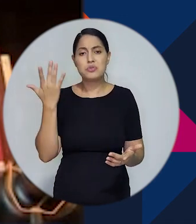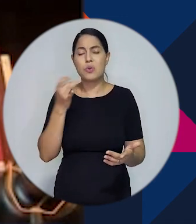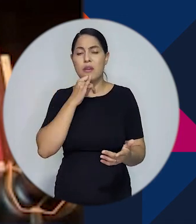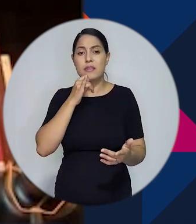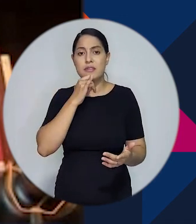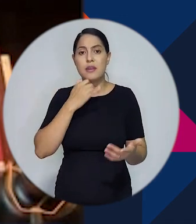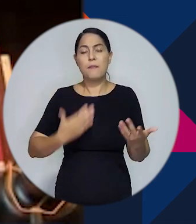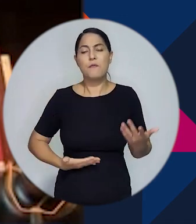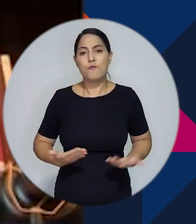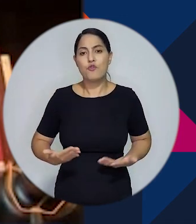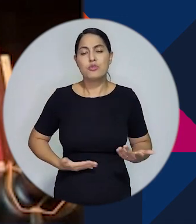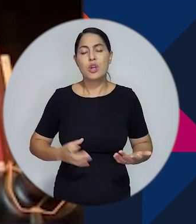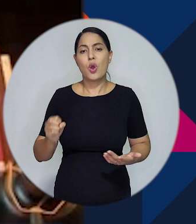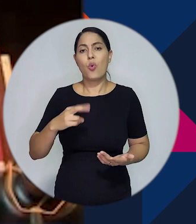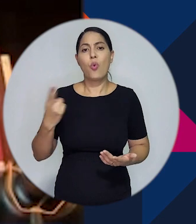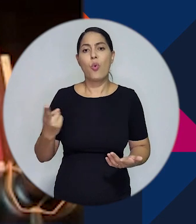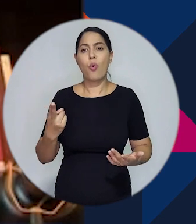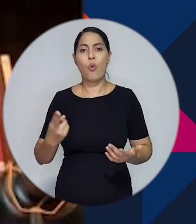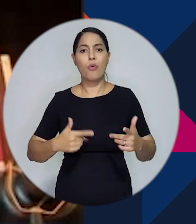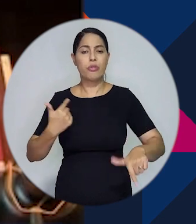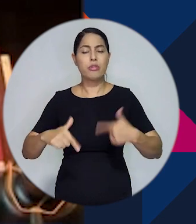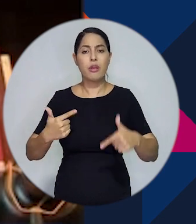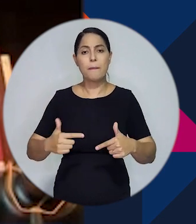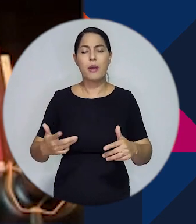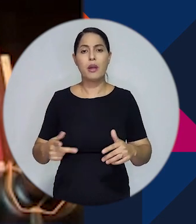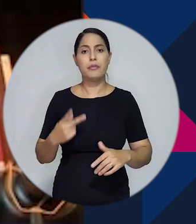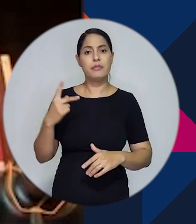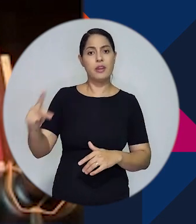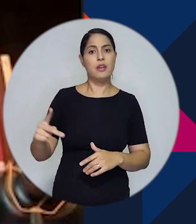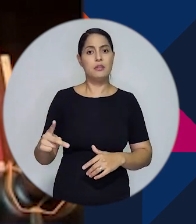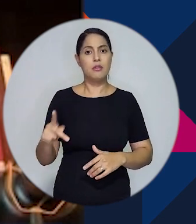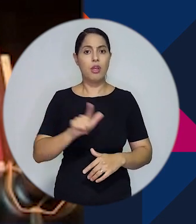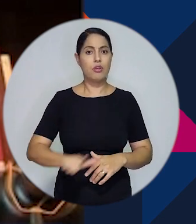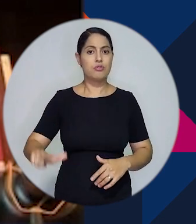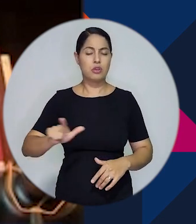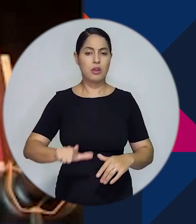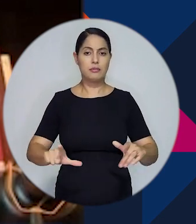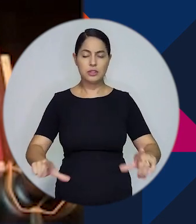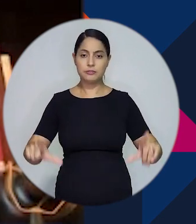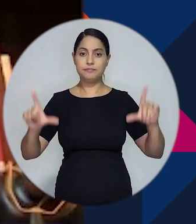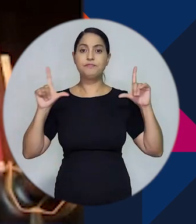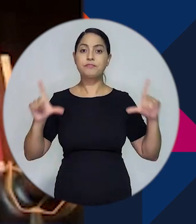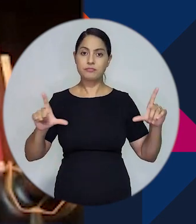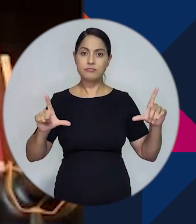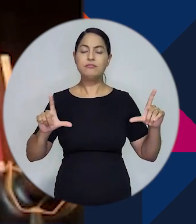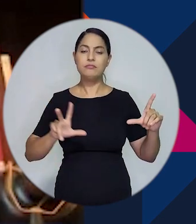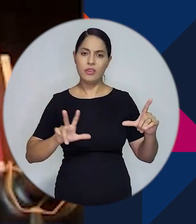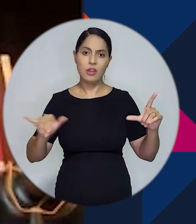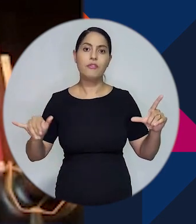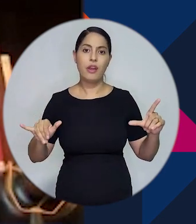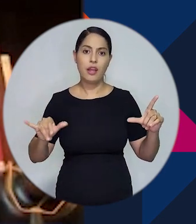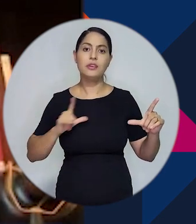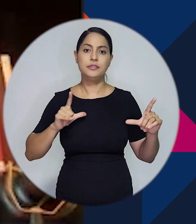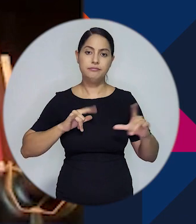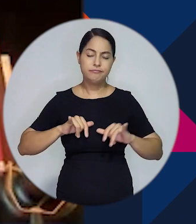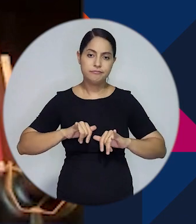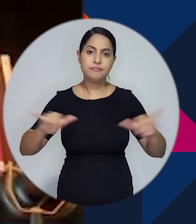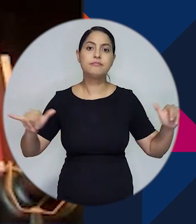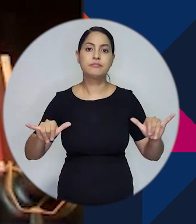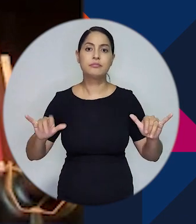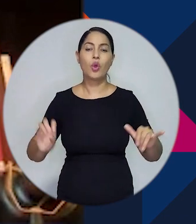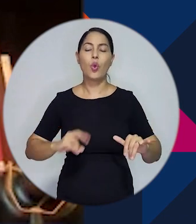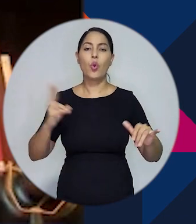ao poder, que se propõe exercer um determinado cargo, ele precisa saber que ele vai estar exposto a esse tipo